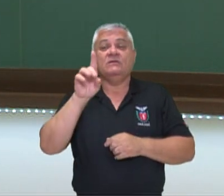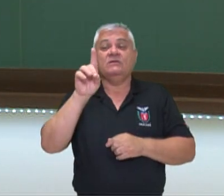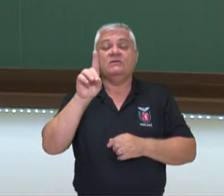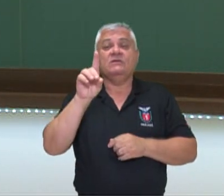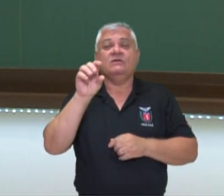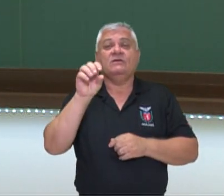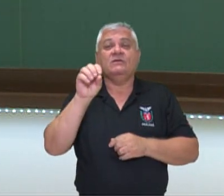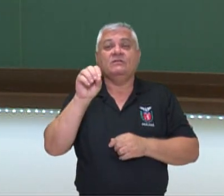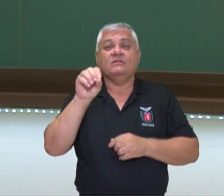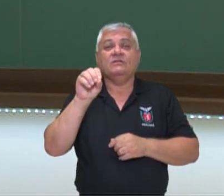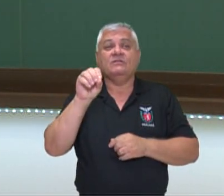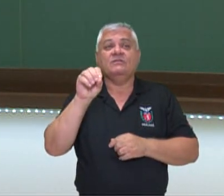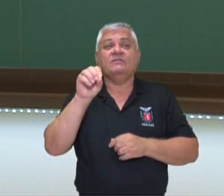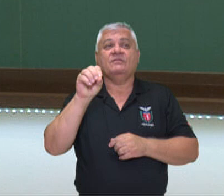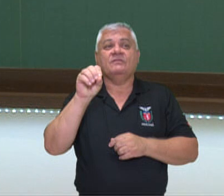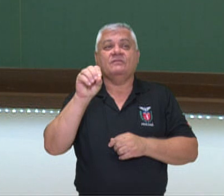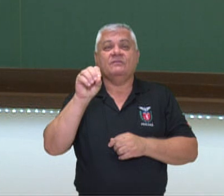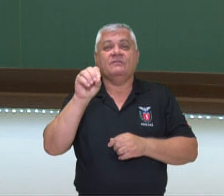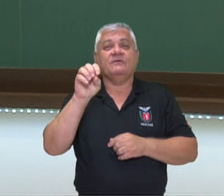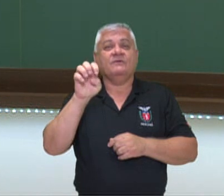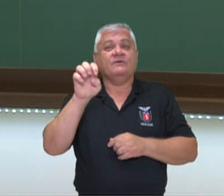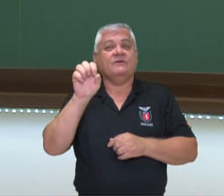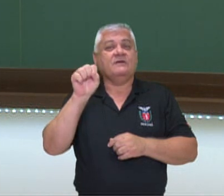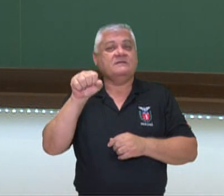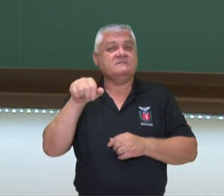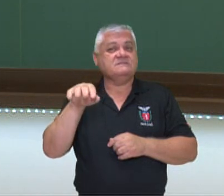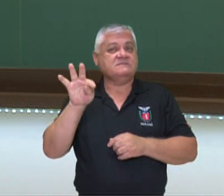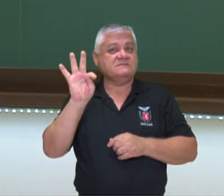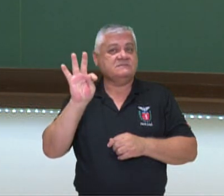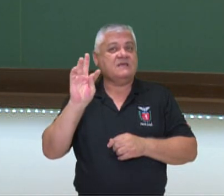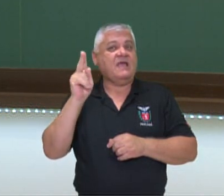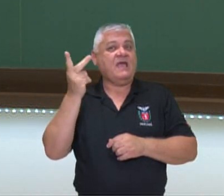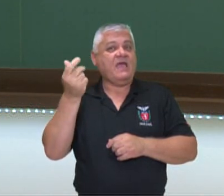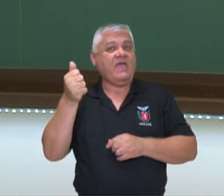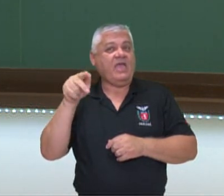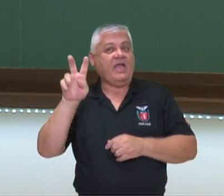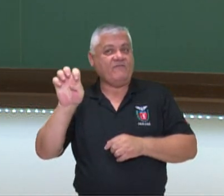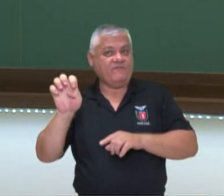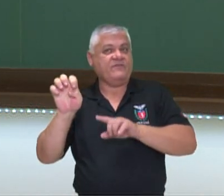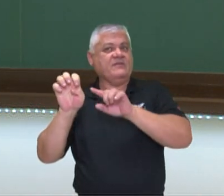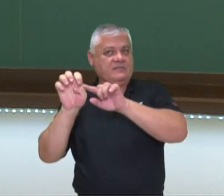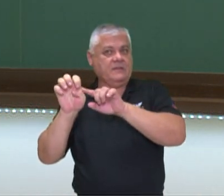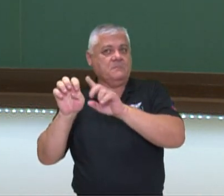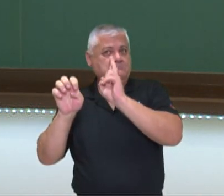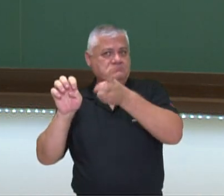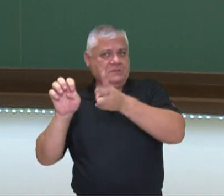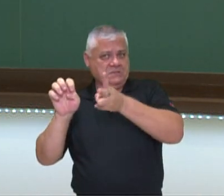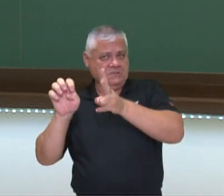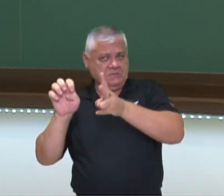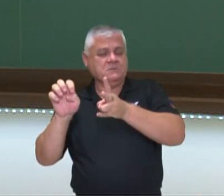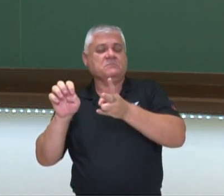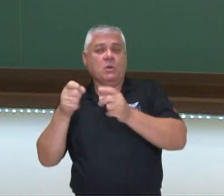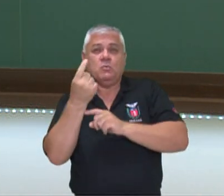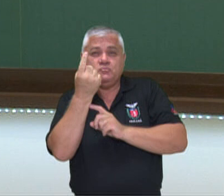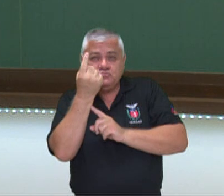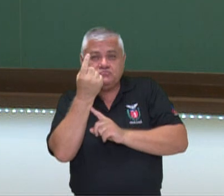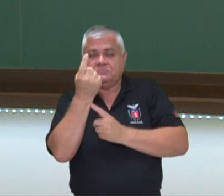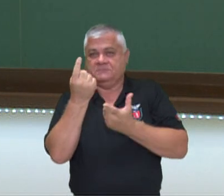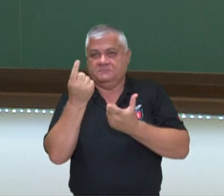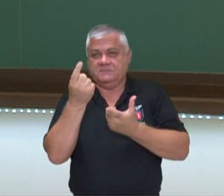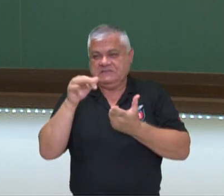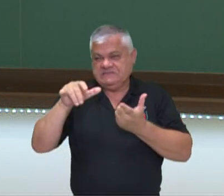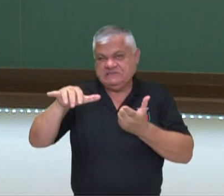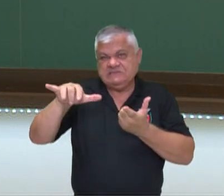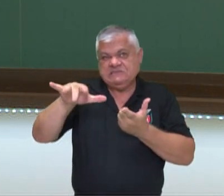Porque insetos e a palavra ela já é no plural, mesmo a gente falando de uma espécie. Então